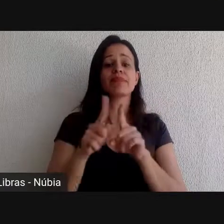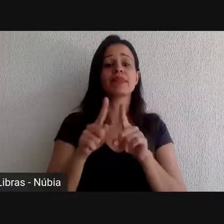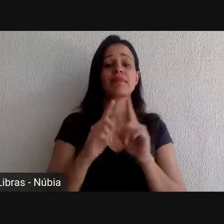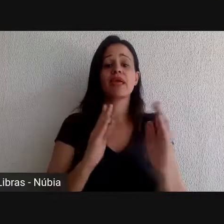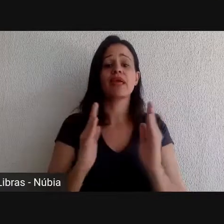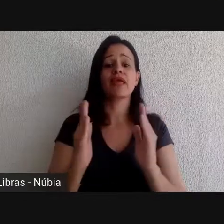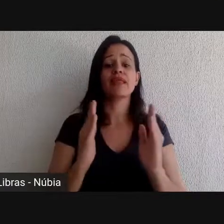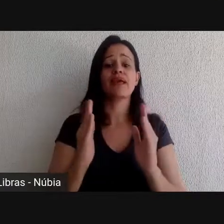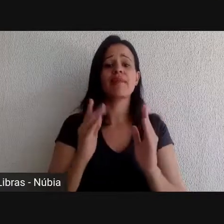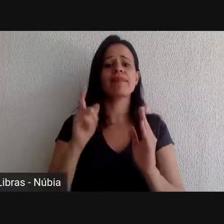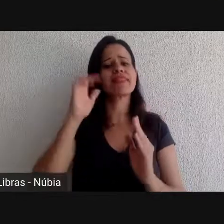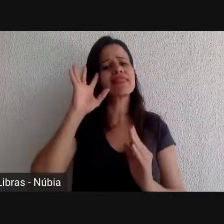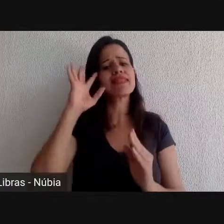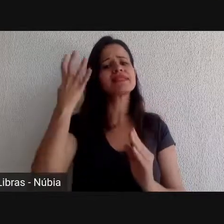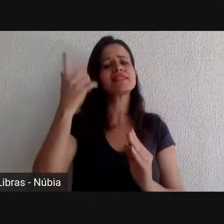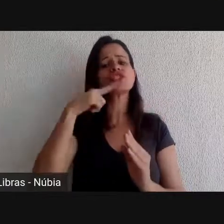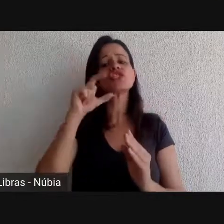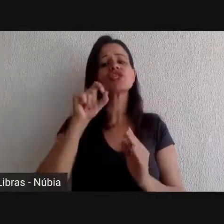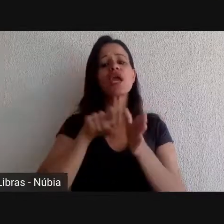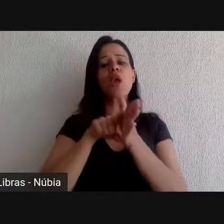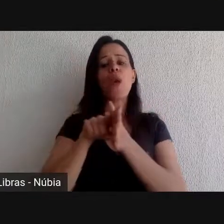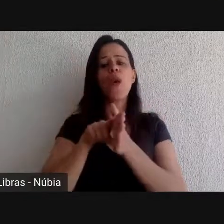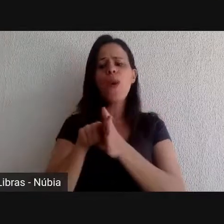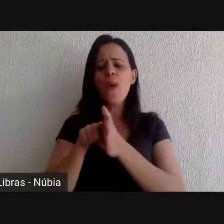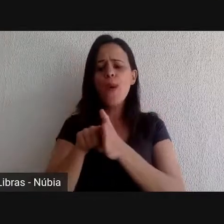quem consultar também consome tempo.